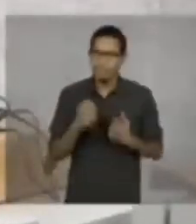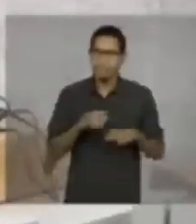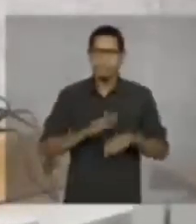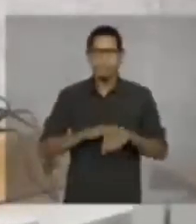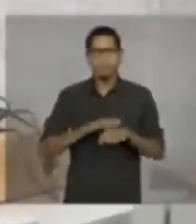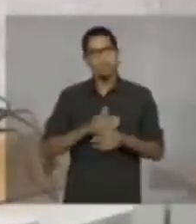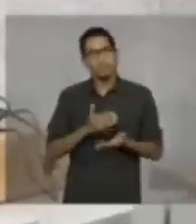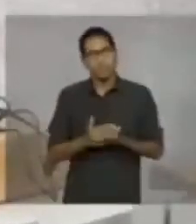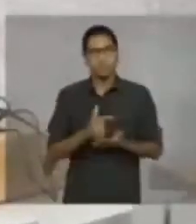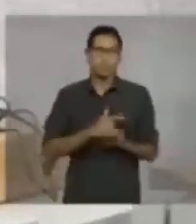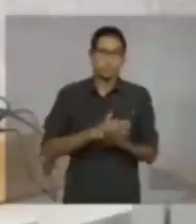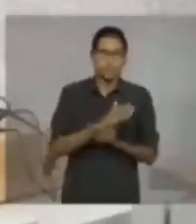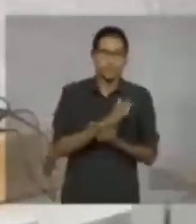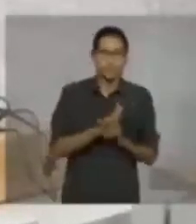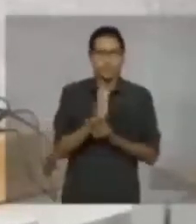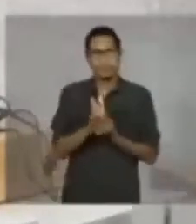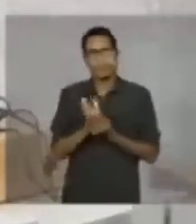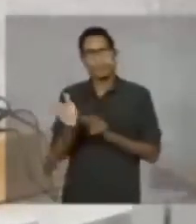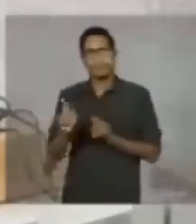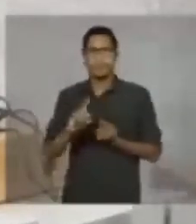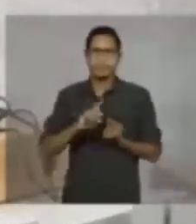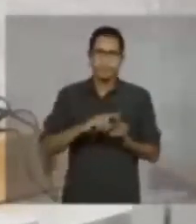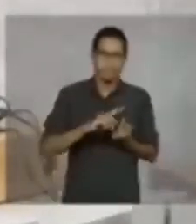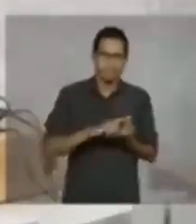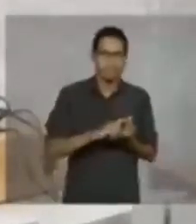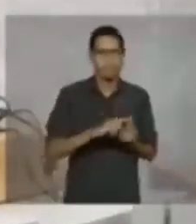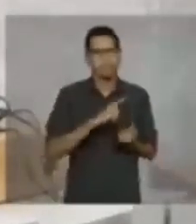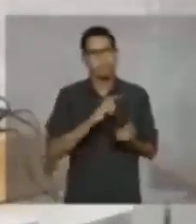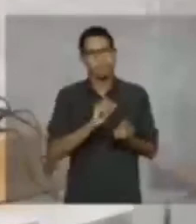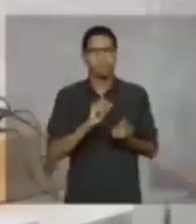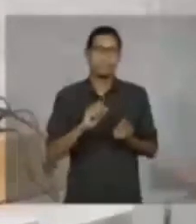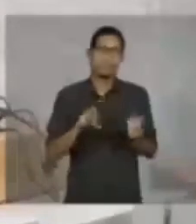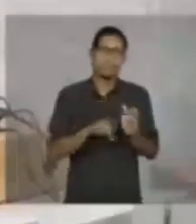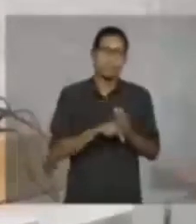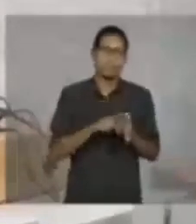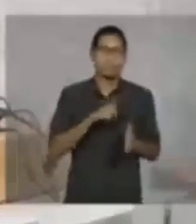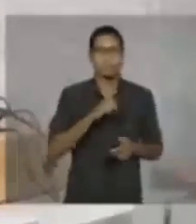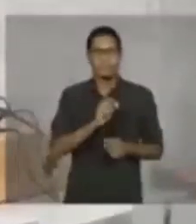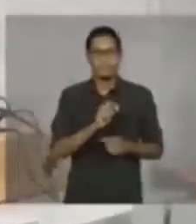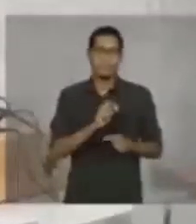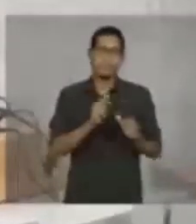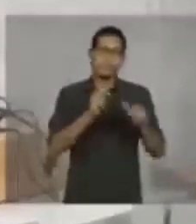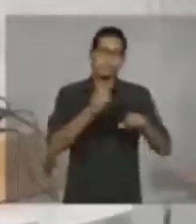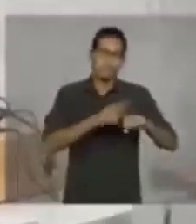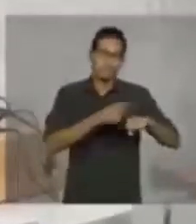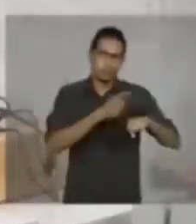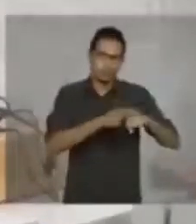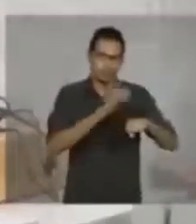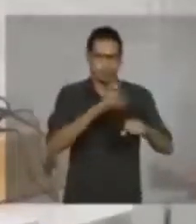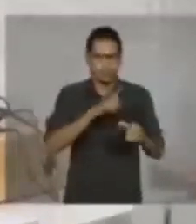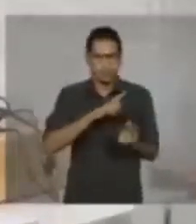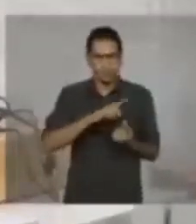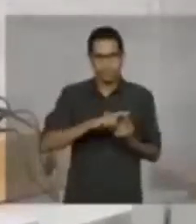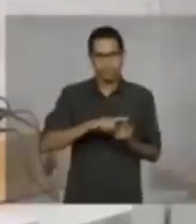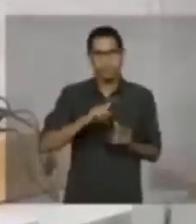trabalhar em três frações. A Política Nacional de Resíduos Sólidos já trata um pouco disso. A cidade de Florianópolis tem